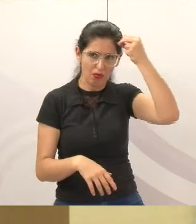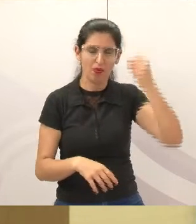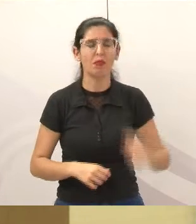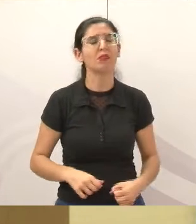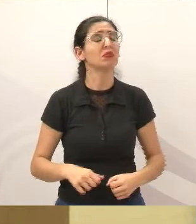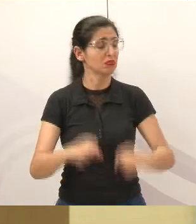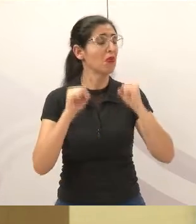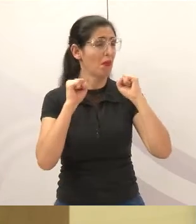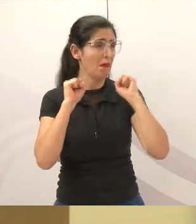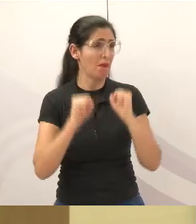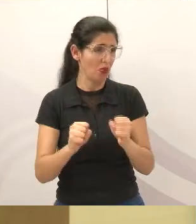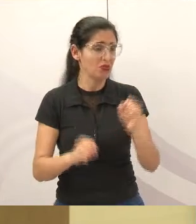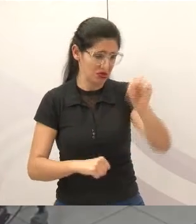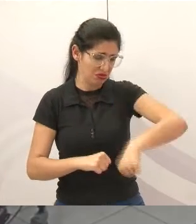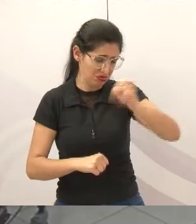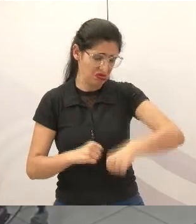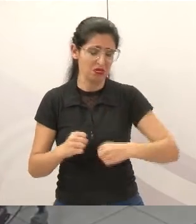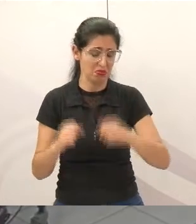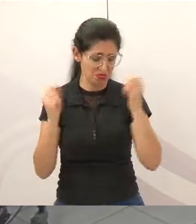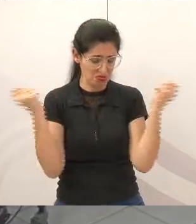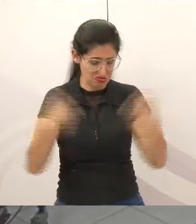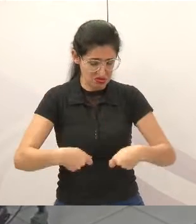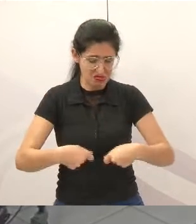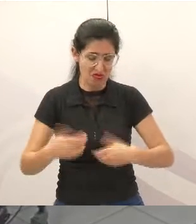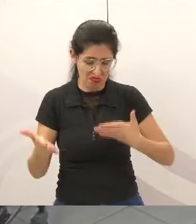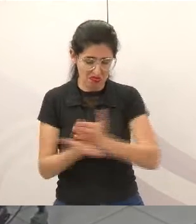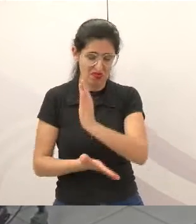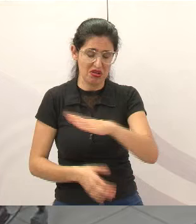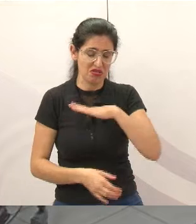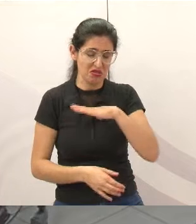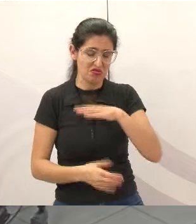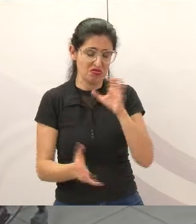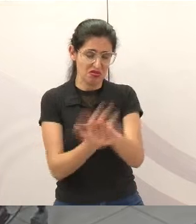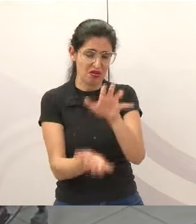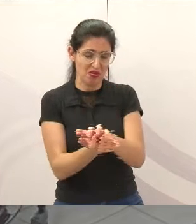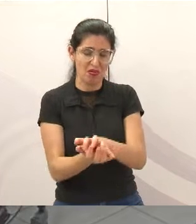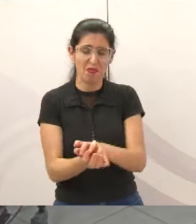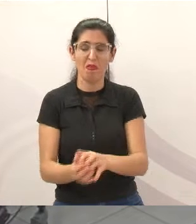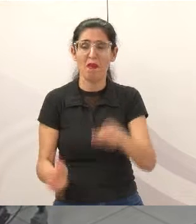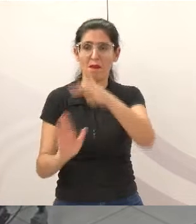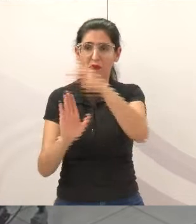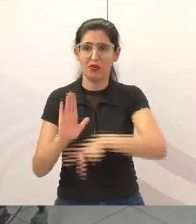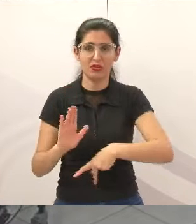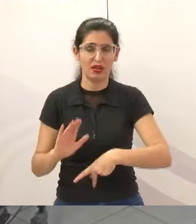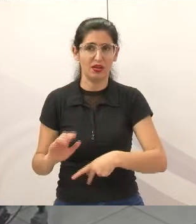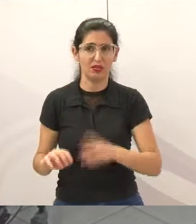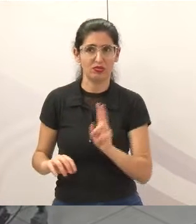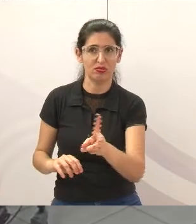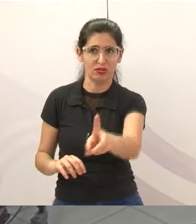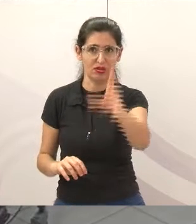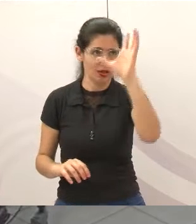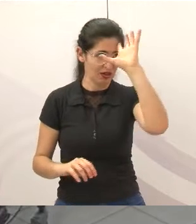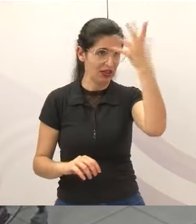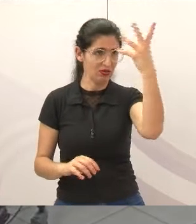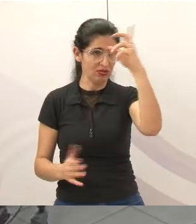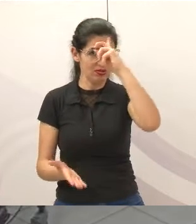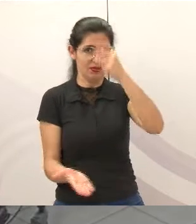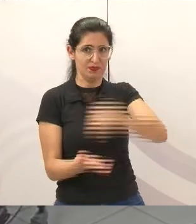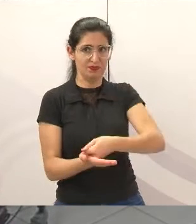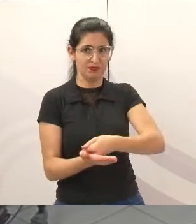no nosso município. O projeto continua em discussão.